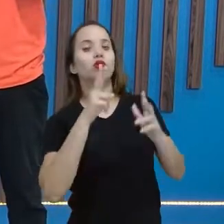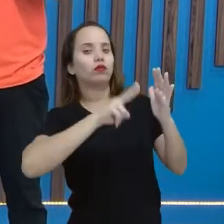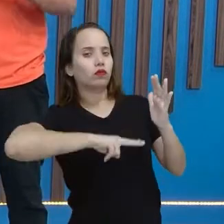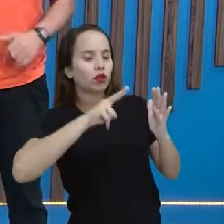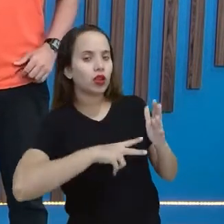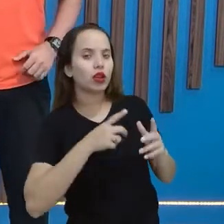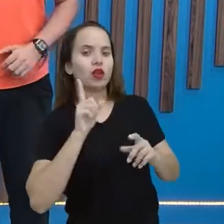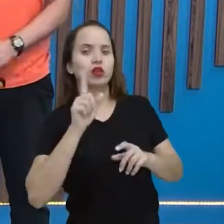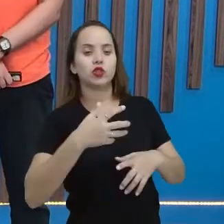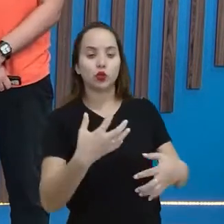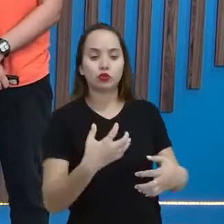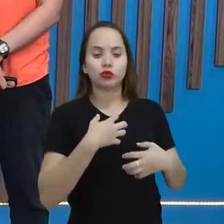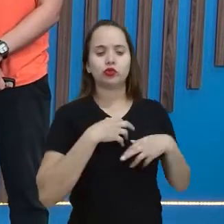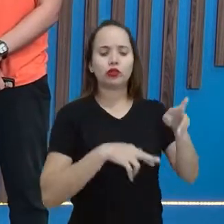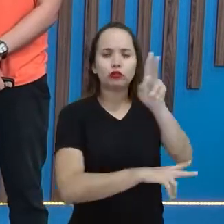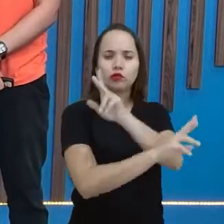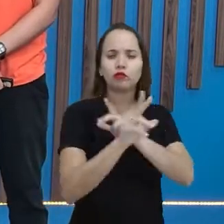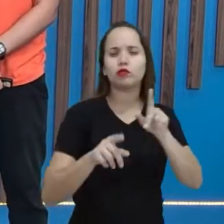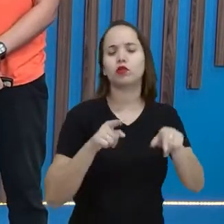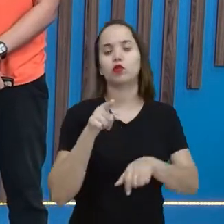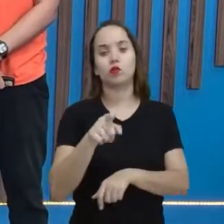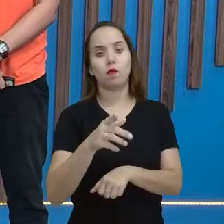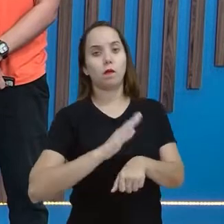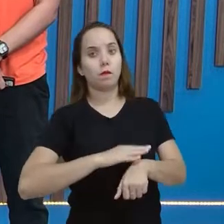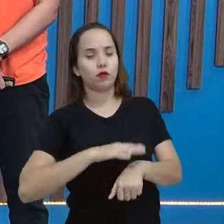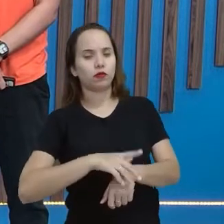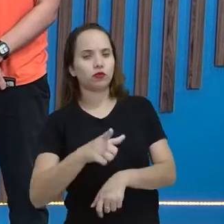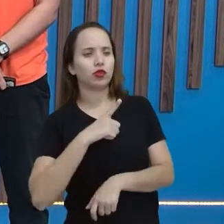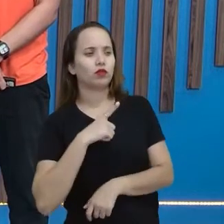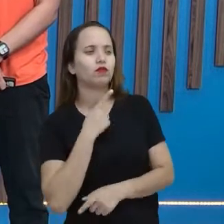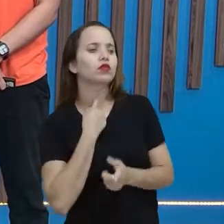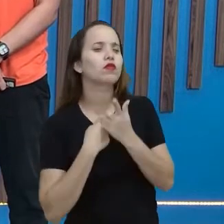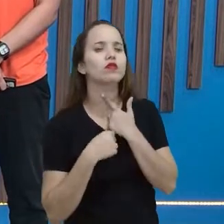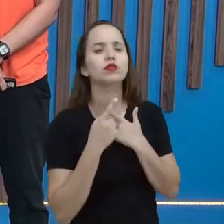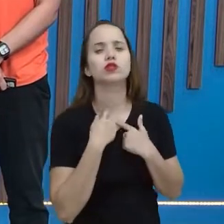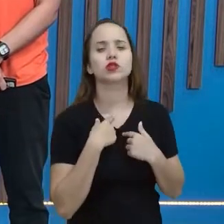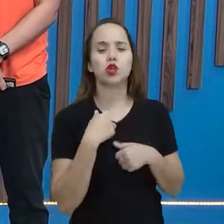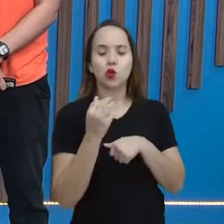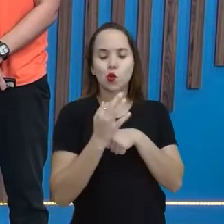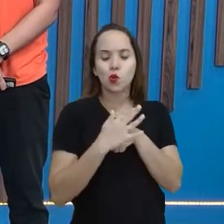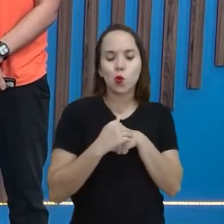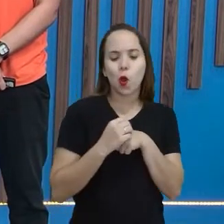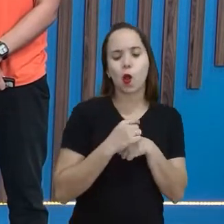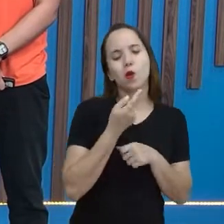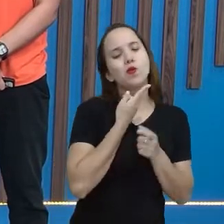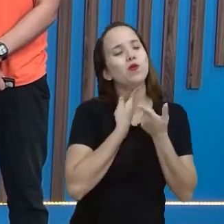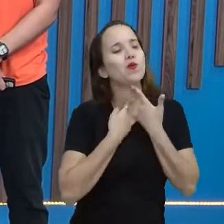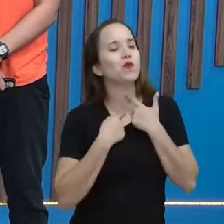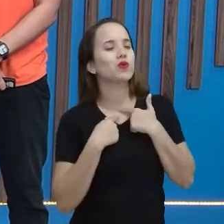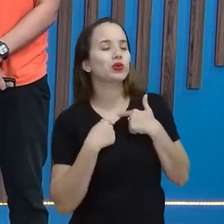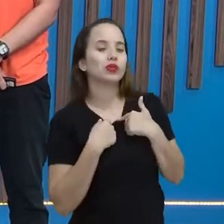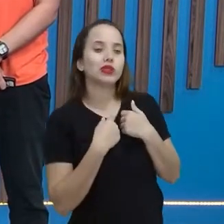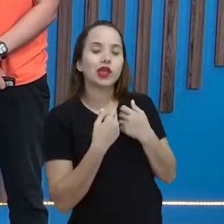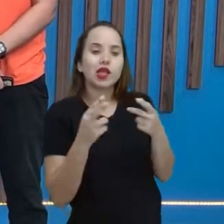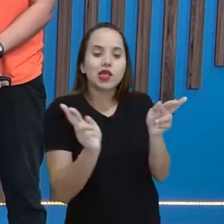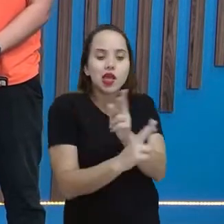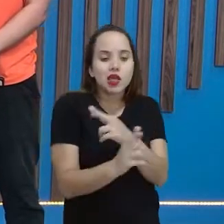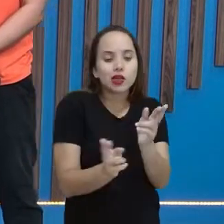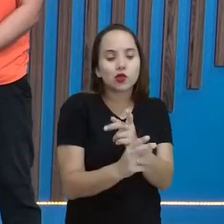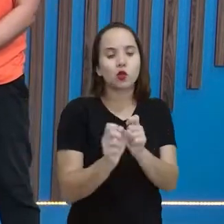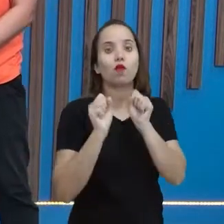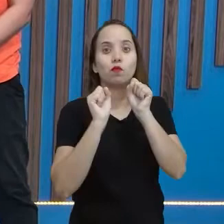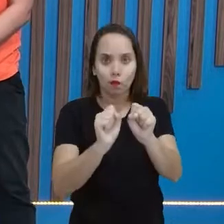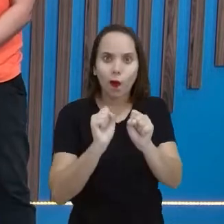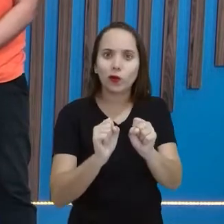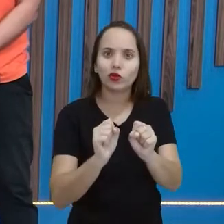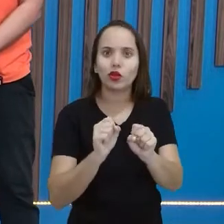quando você sentir desejo, sentir afeto, sentir vontade de se relacionar com outra pessoa, você pode ser. E tá